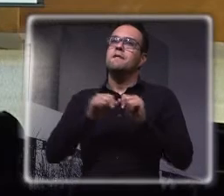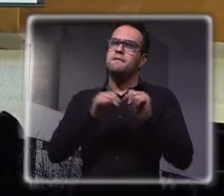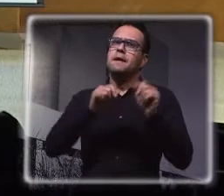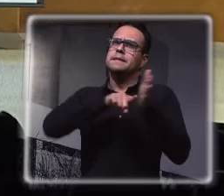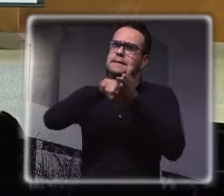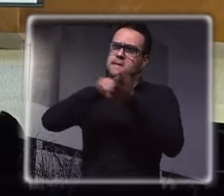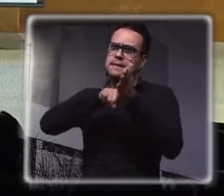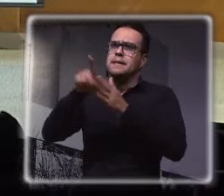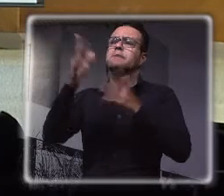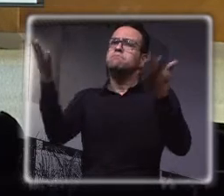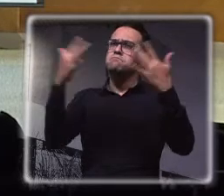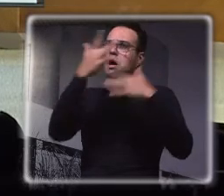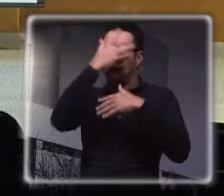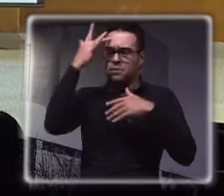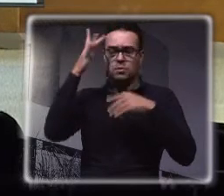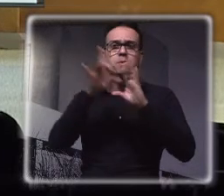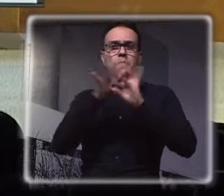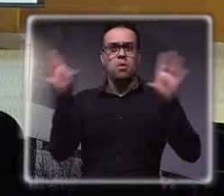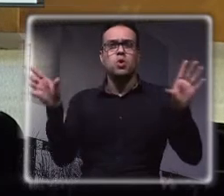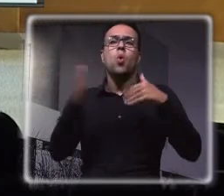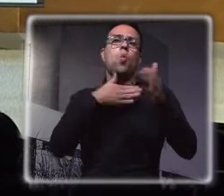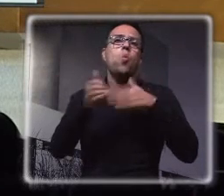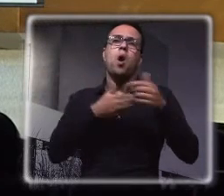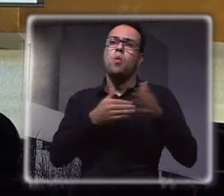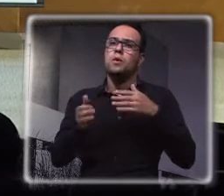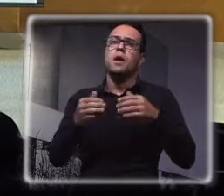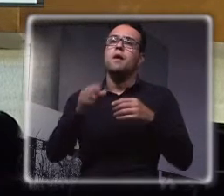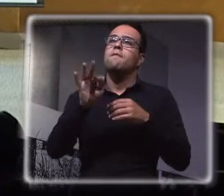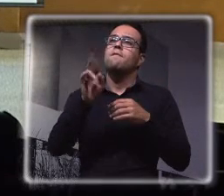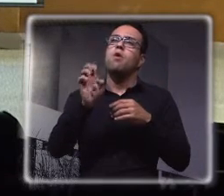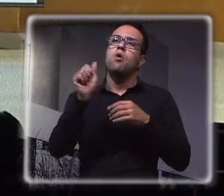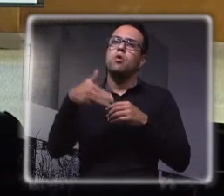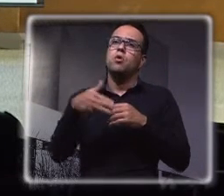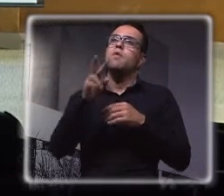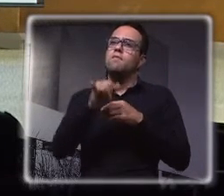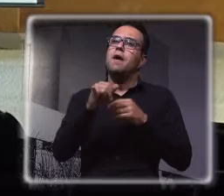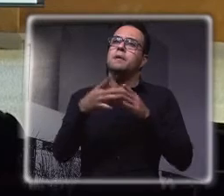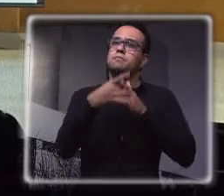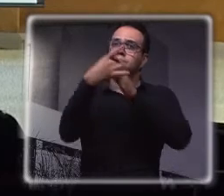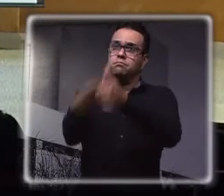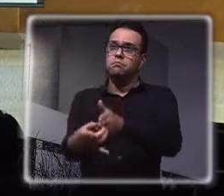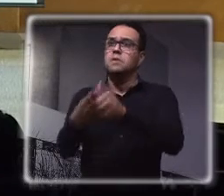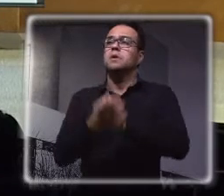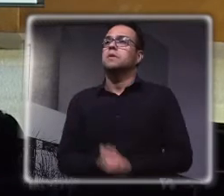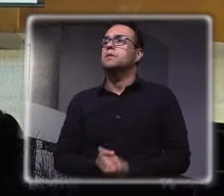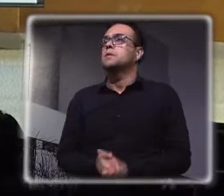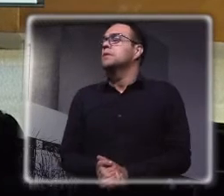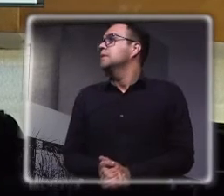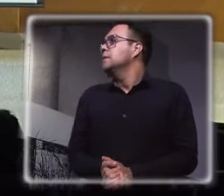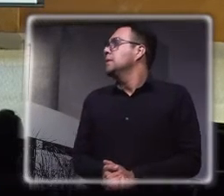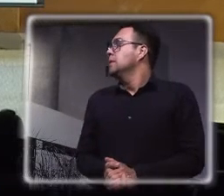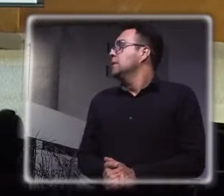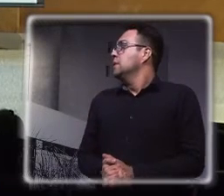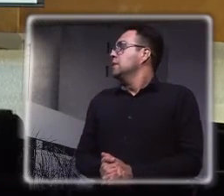triagem, acolhemos essas pessoas, elas podem ser recebidas em qualquer fórum e vão ser direcionadas. A partir daí, então,